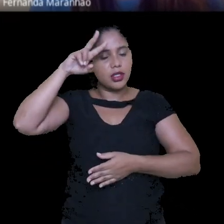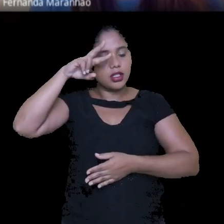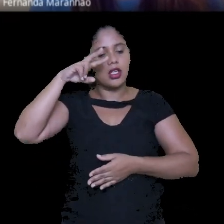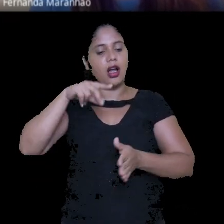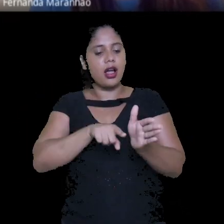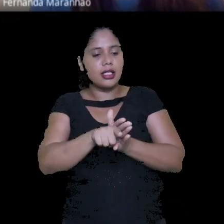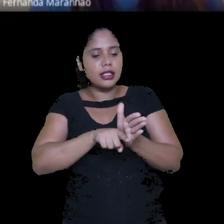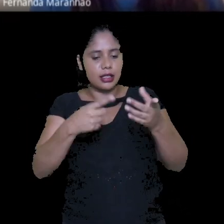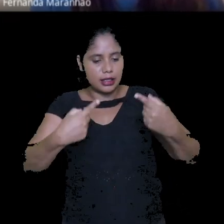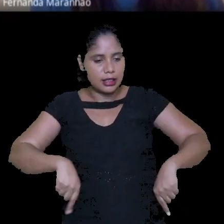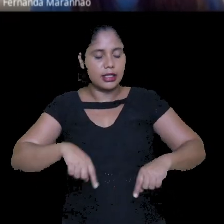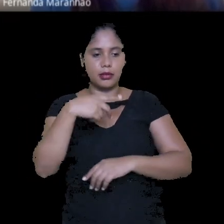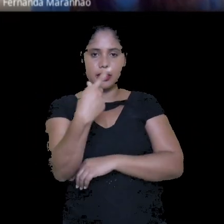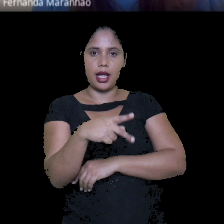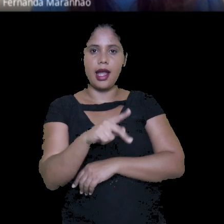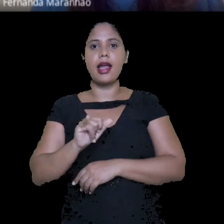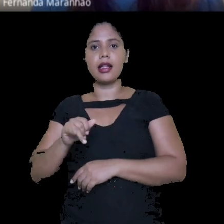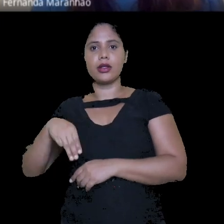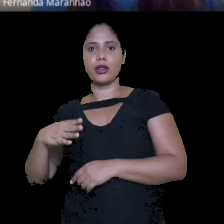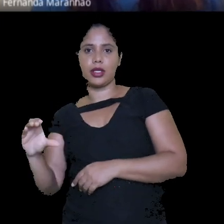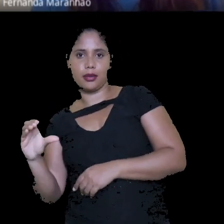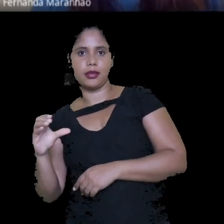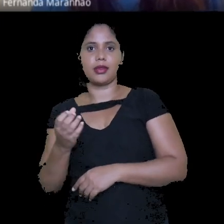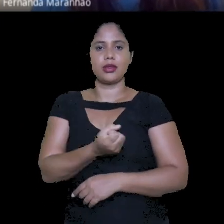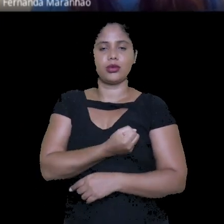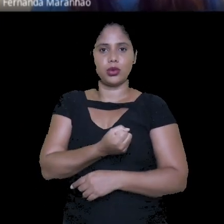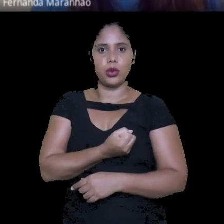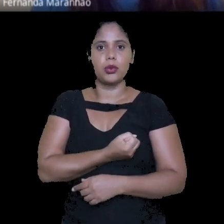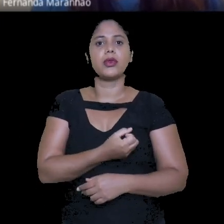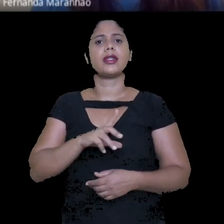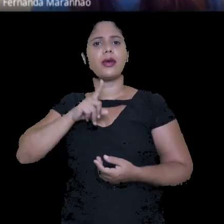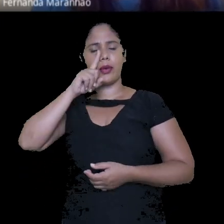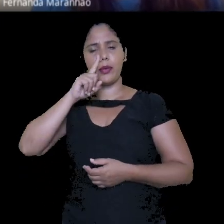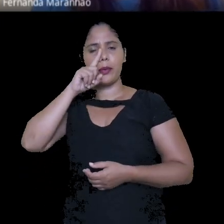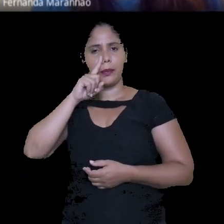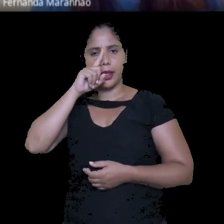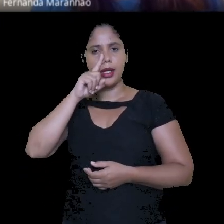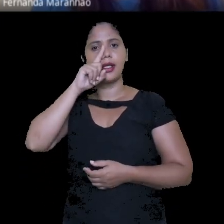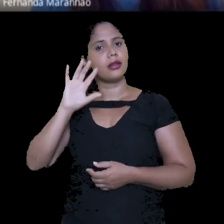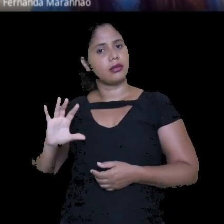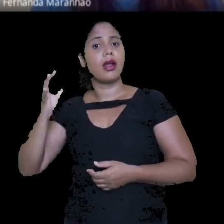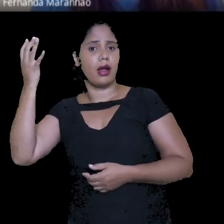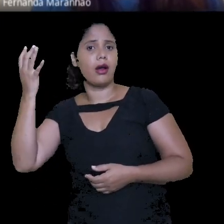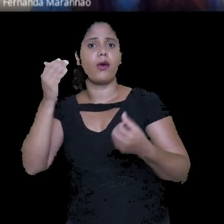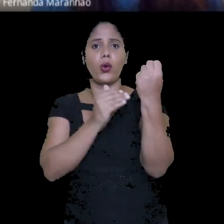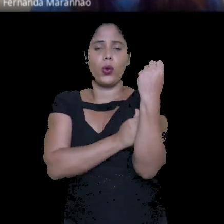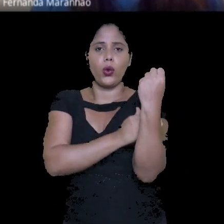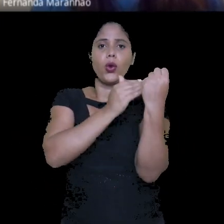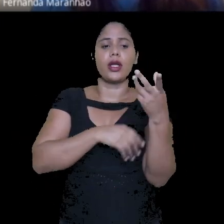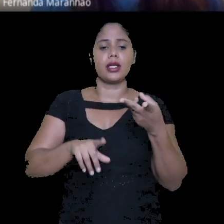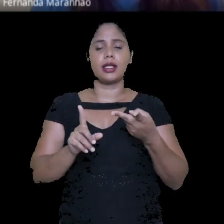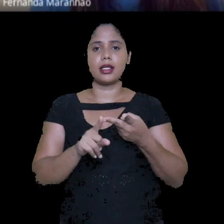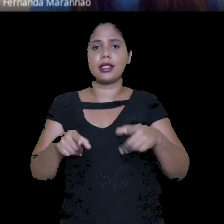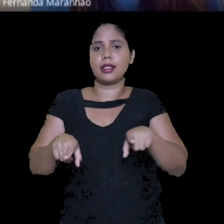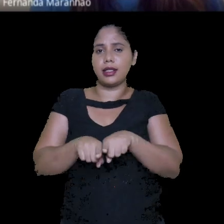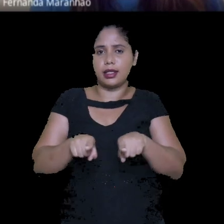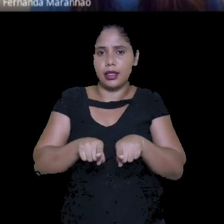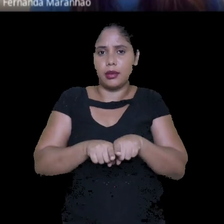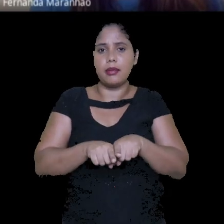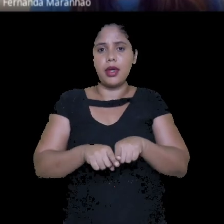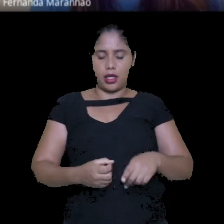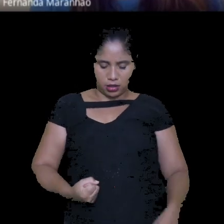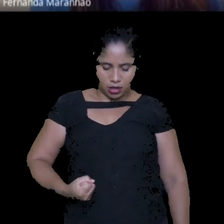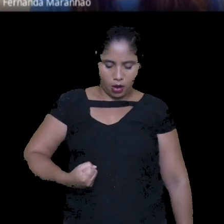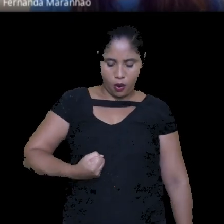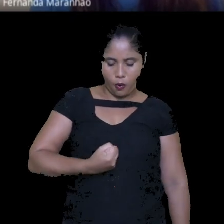primeiro trimestre. As pacientes consideradas de alto risco são aquelas cujo valor final do cálculo é acima de 1 para cada